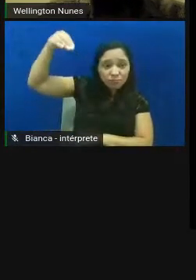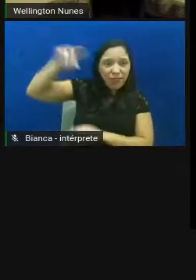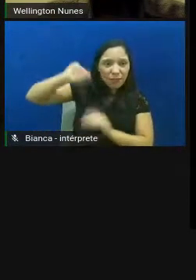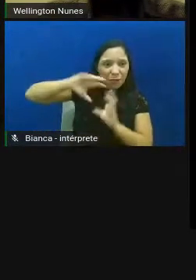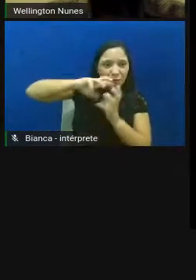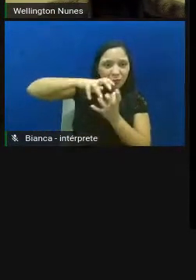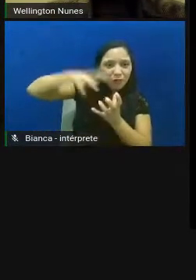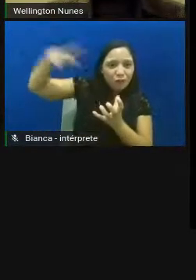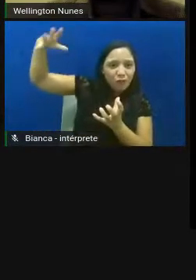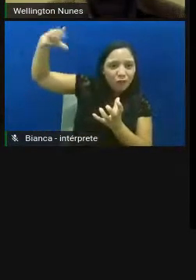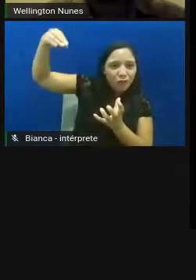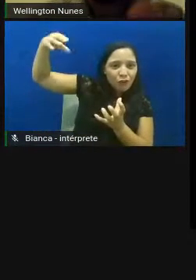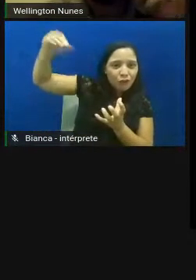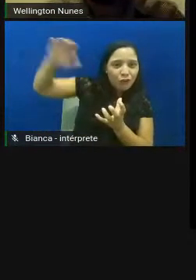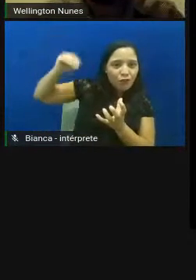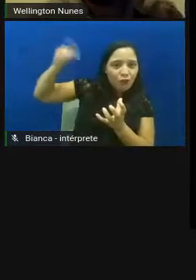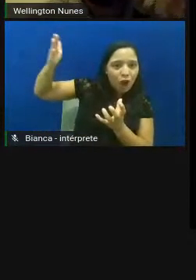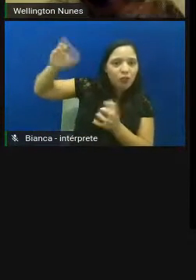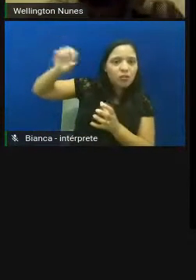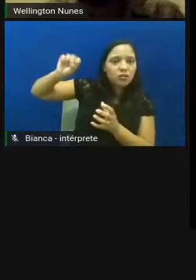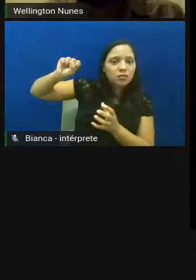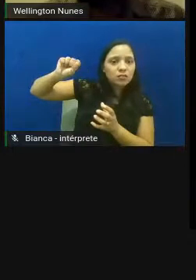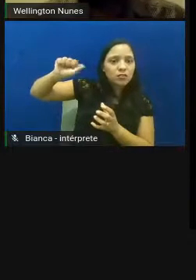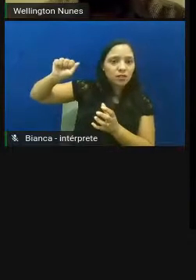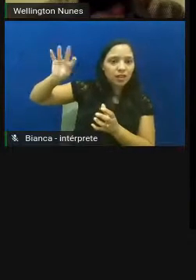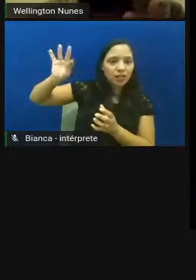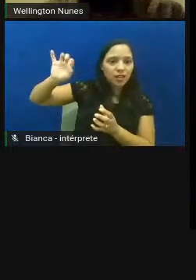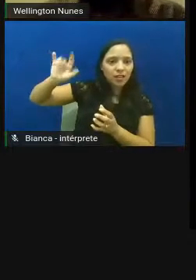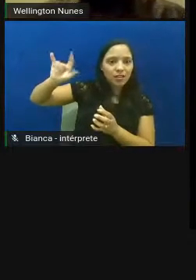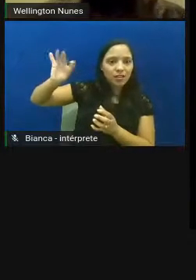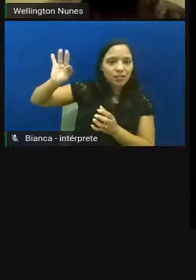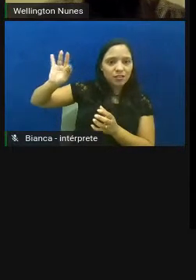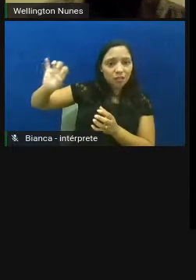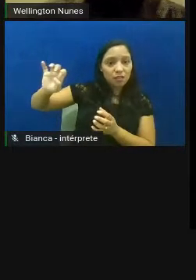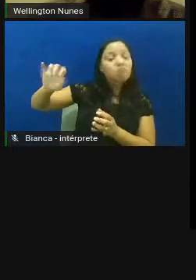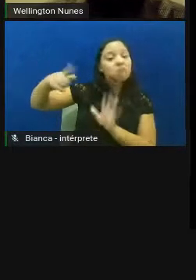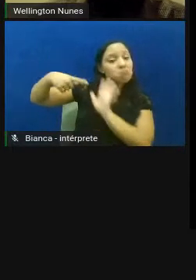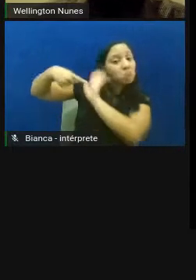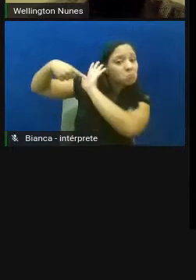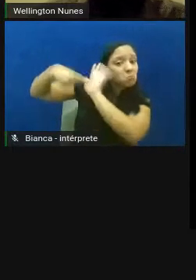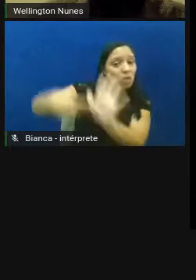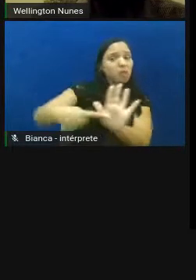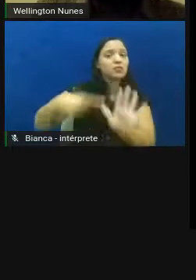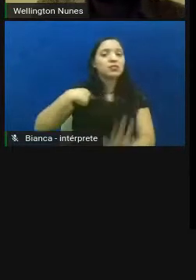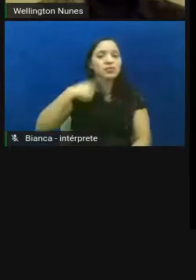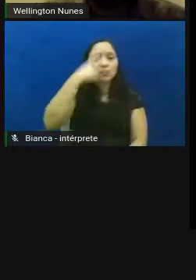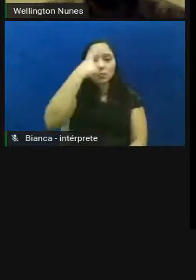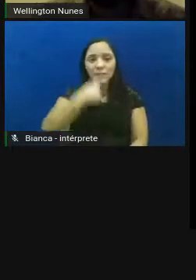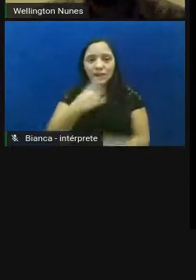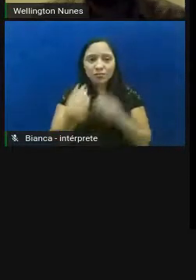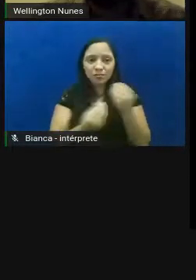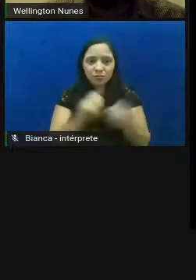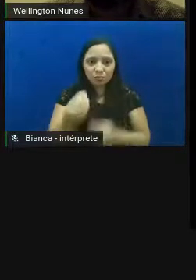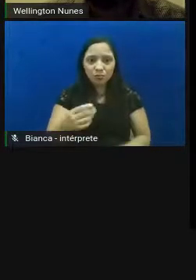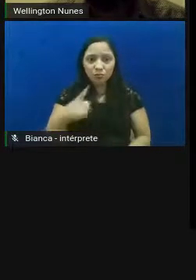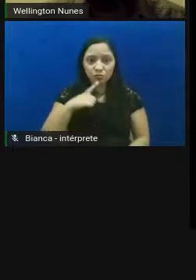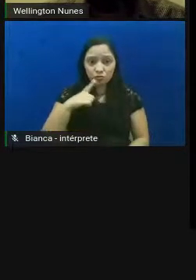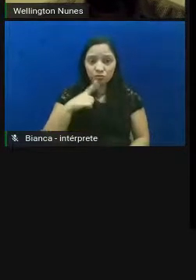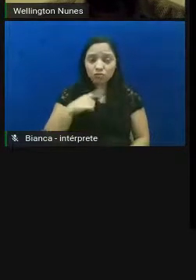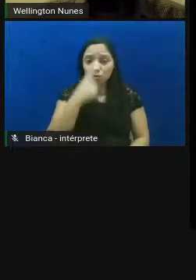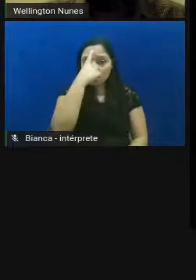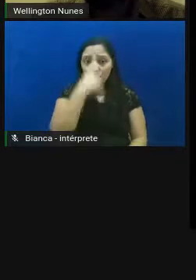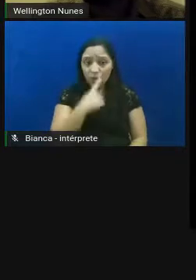Por exemplo, aqui nós temos uma diferença que eu falei agora há pouco da resolução das imagens. Nós temos uma imagem de 30